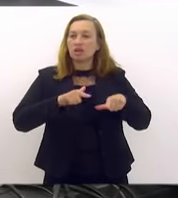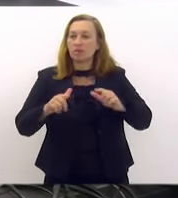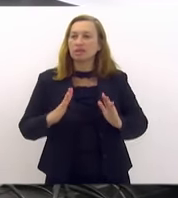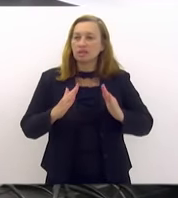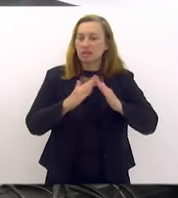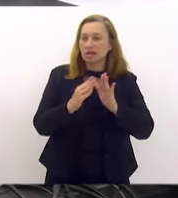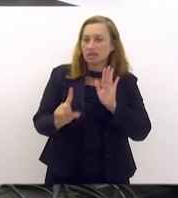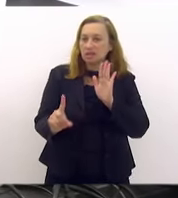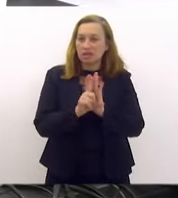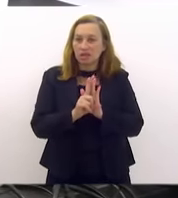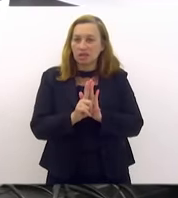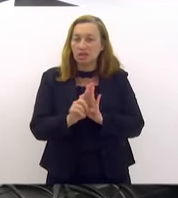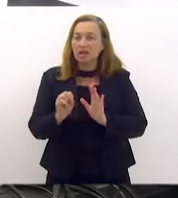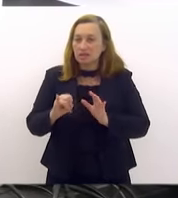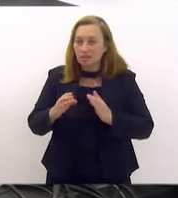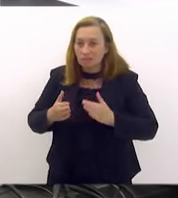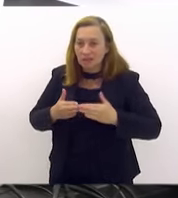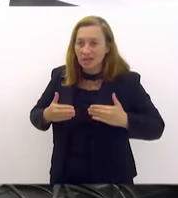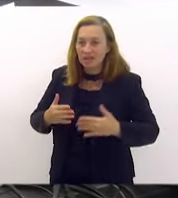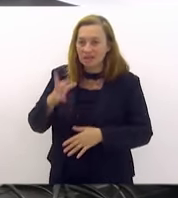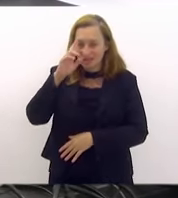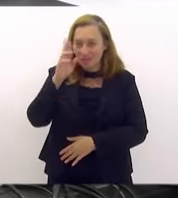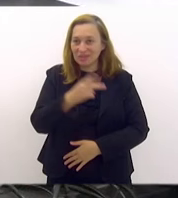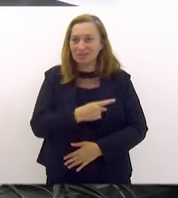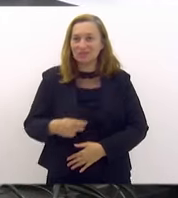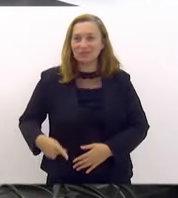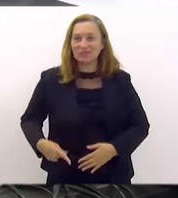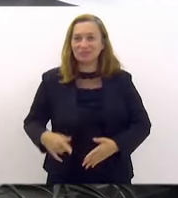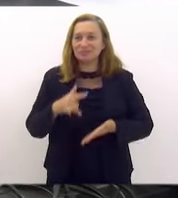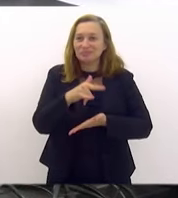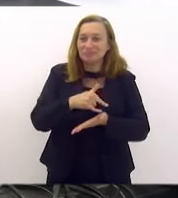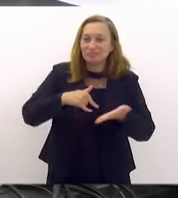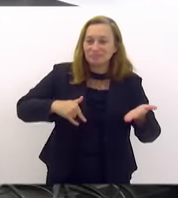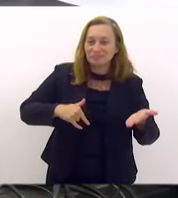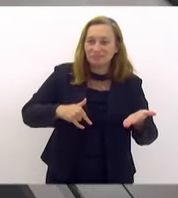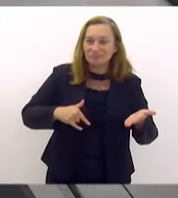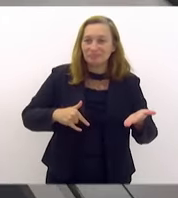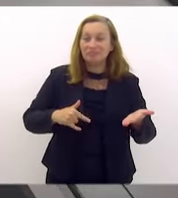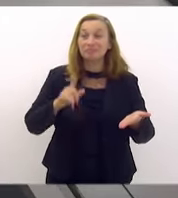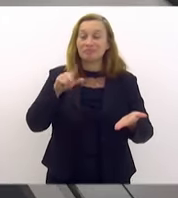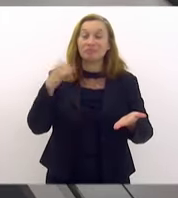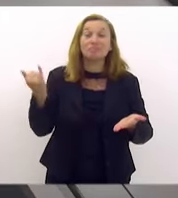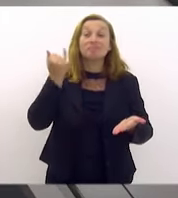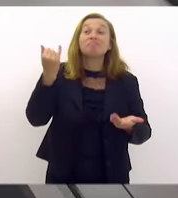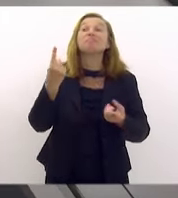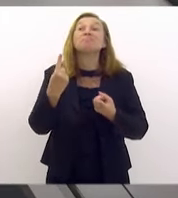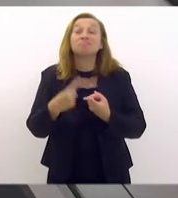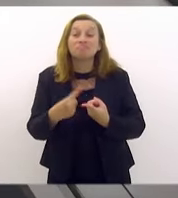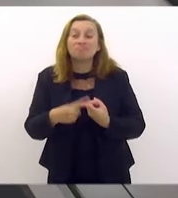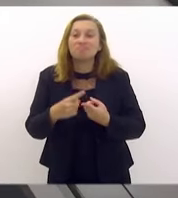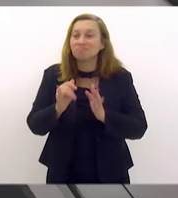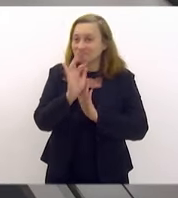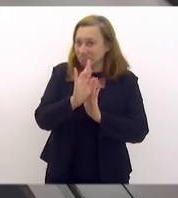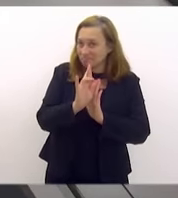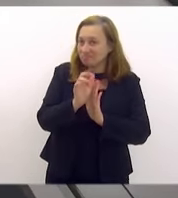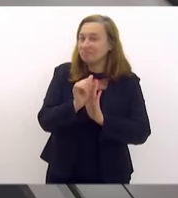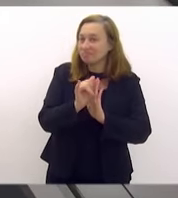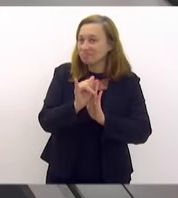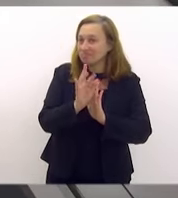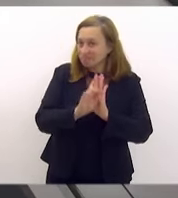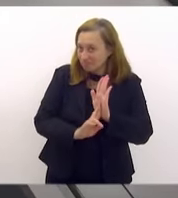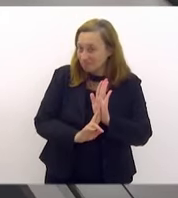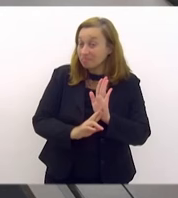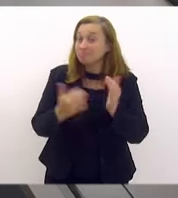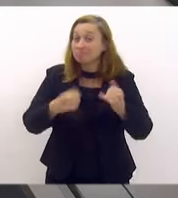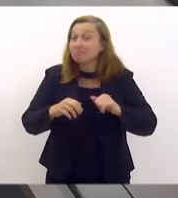Legislativa Então se me permite senhora presidente documentos Eles são de suma importância porque o relatório ele precisa ser